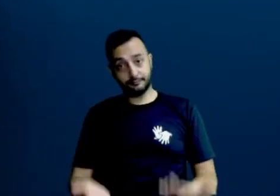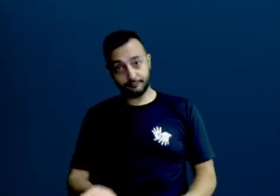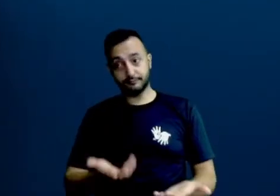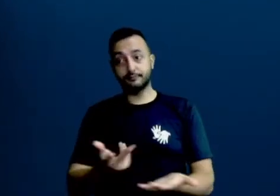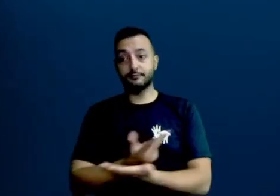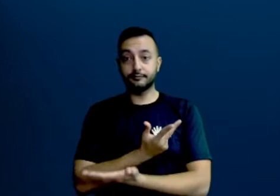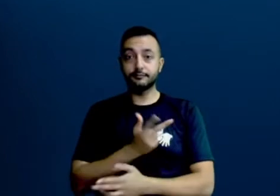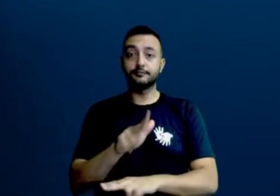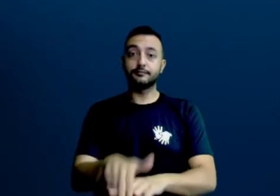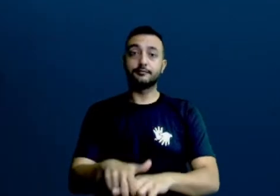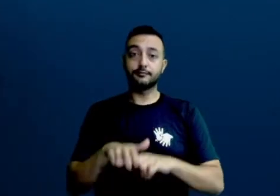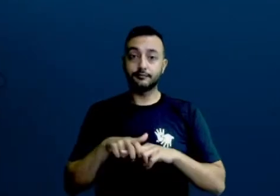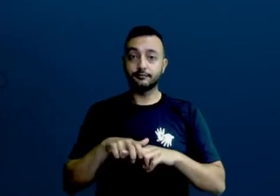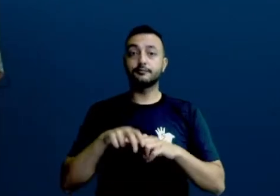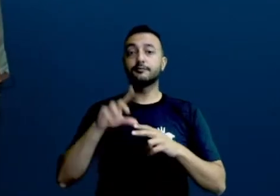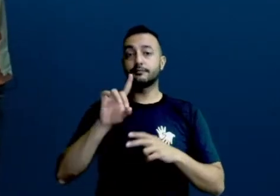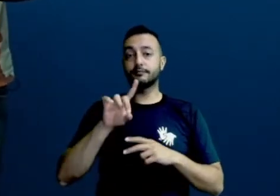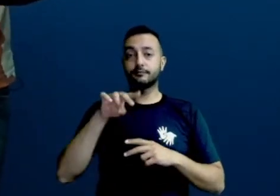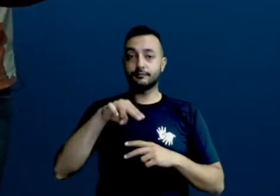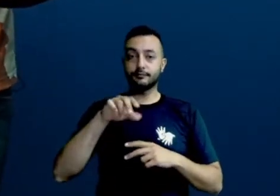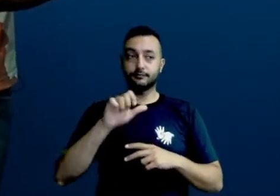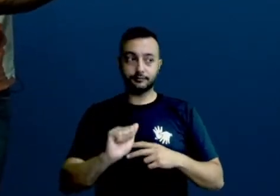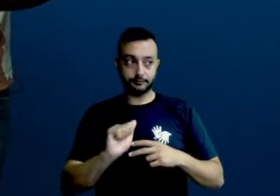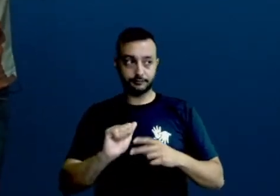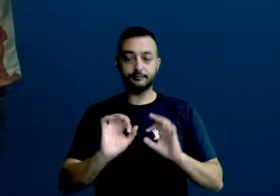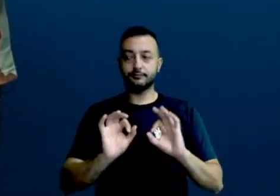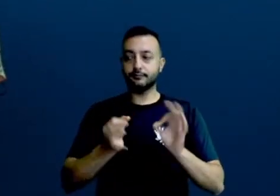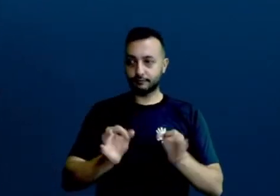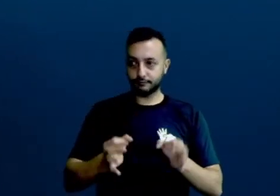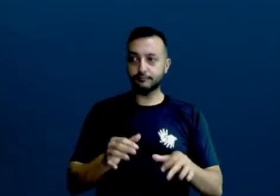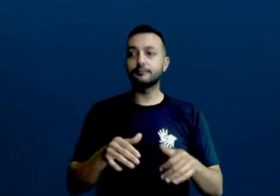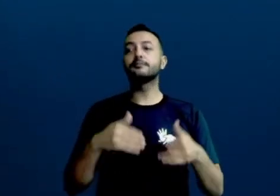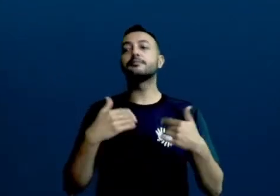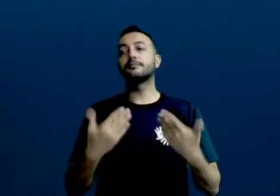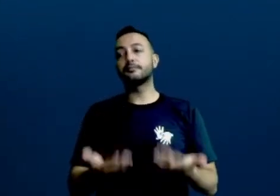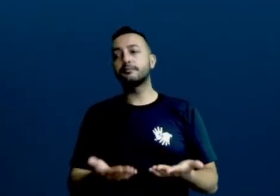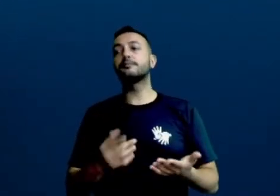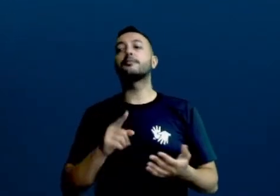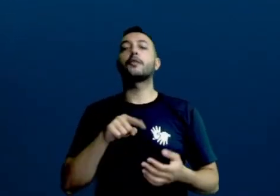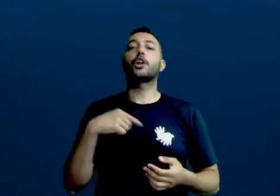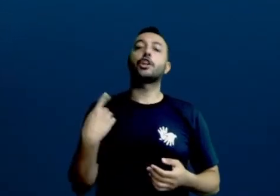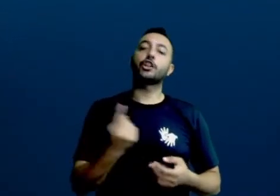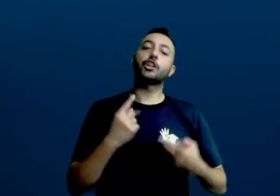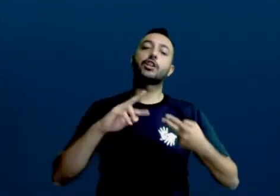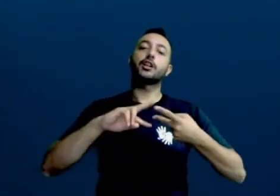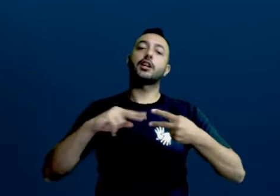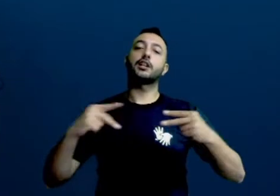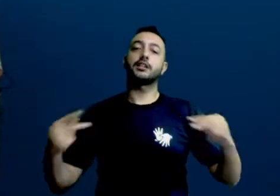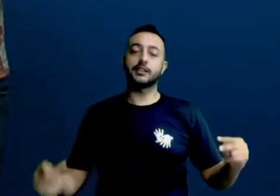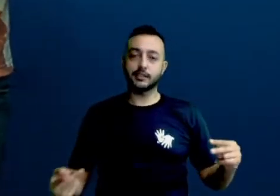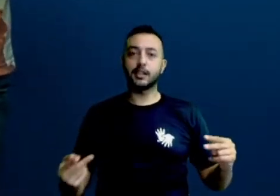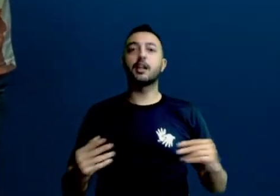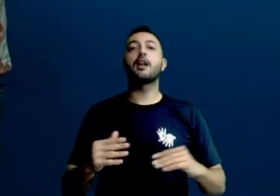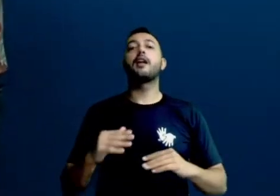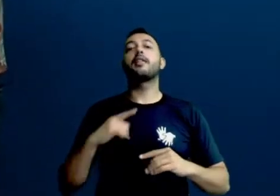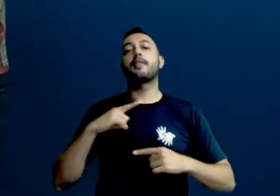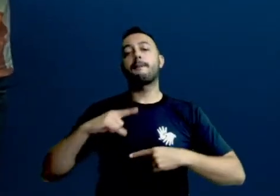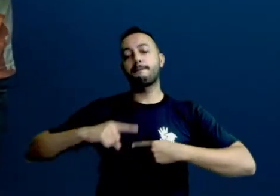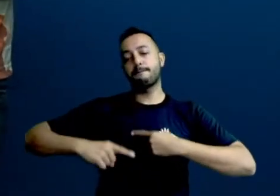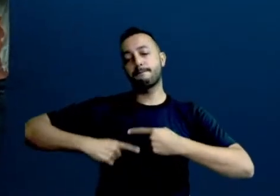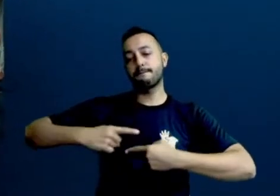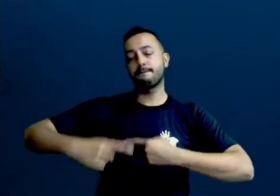através do nosso DNA Tá certo portanto todo nosso DNA ele vai ser